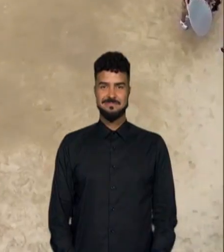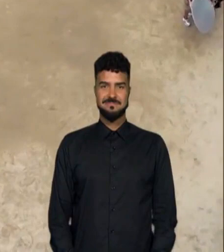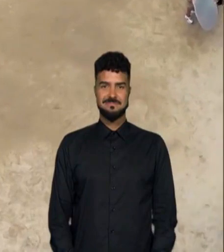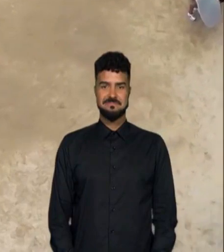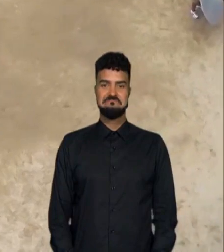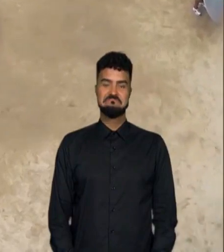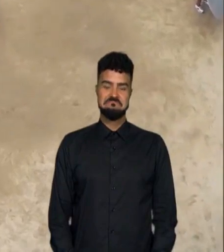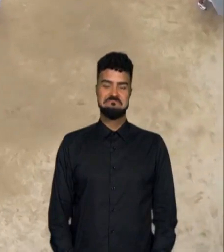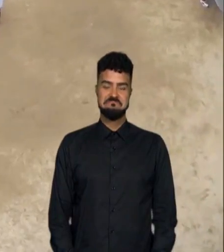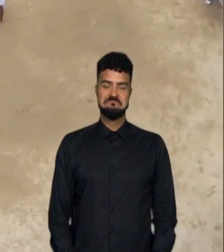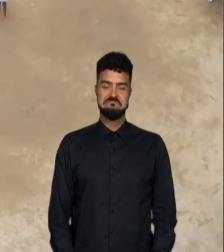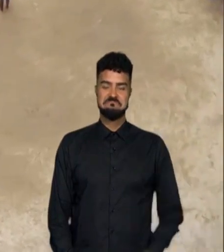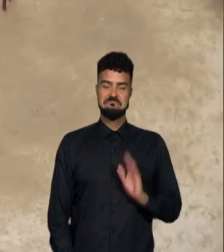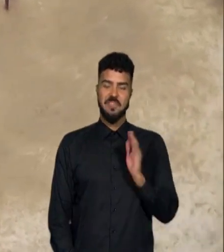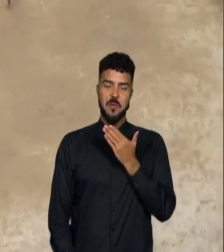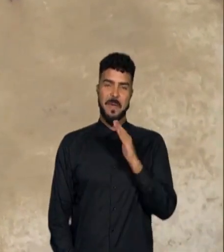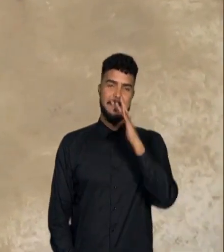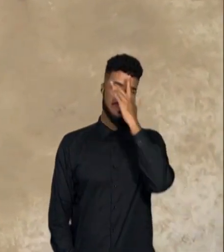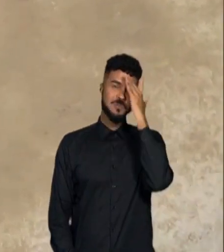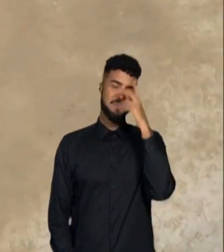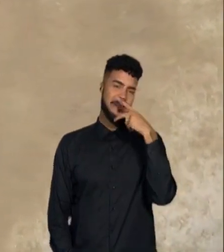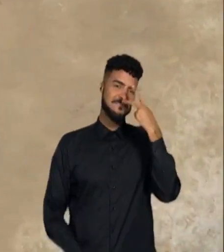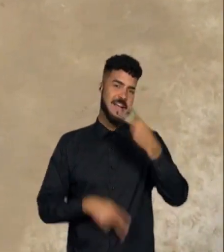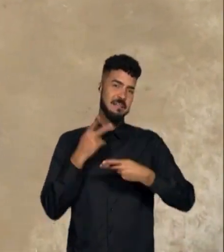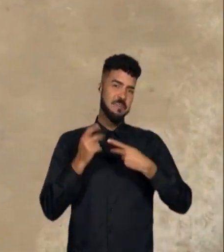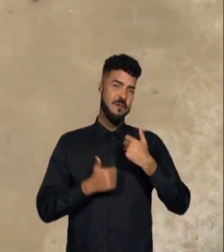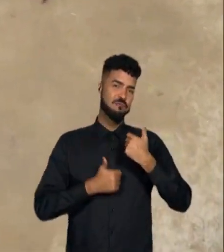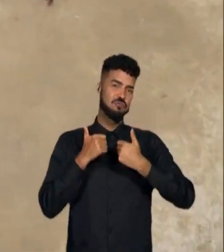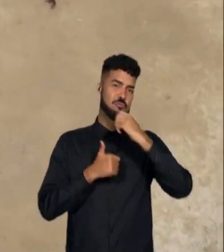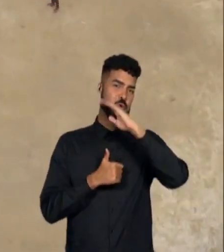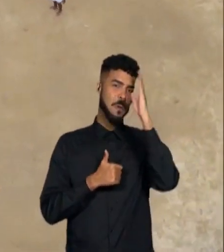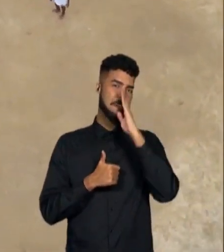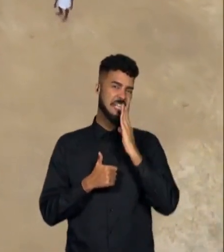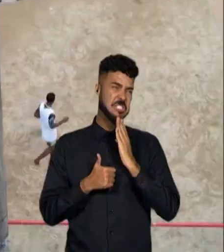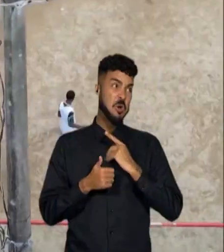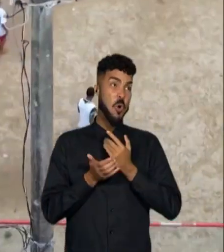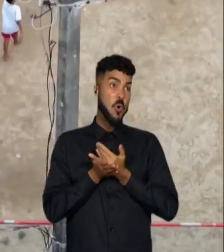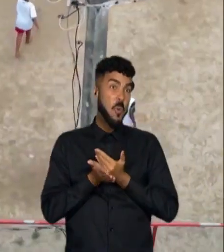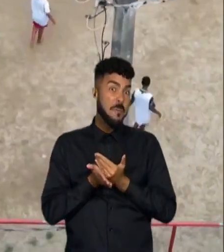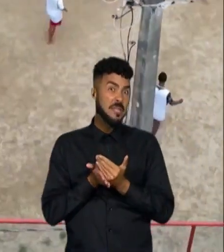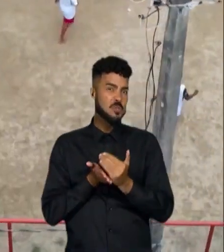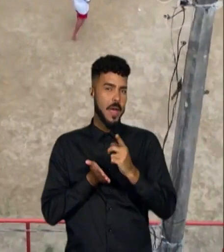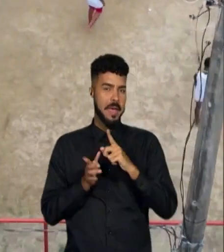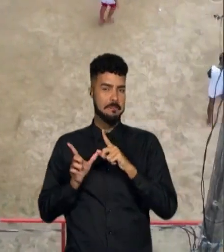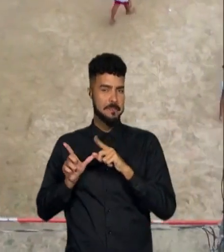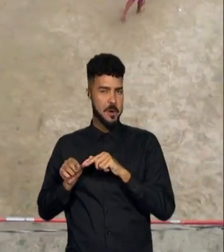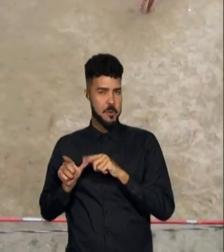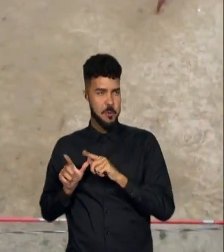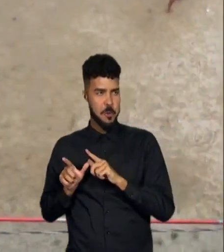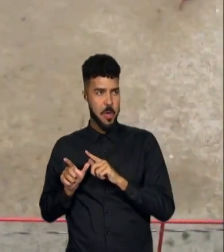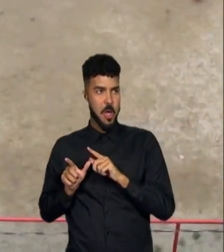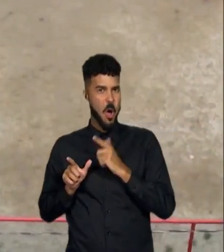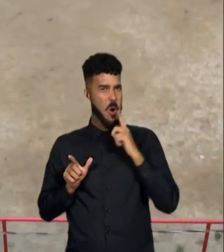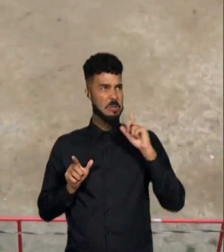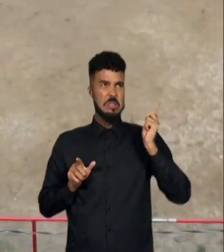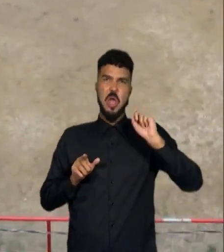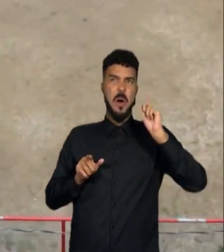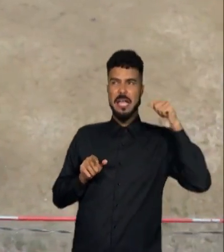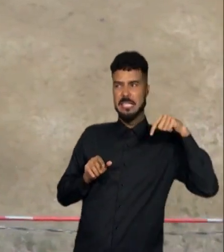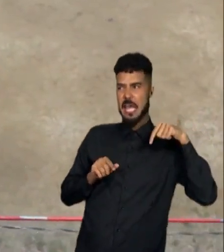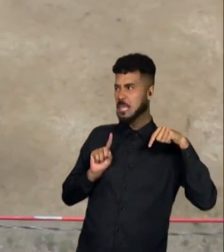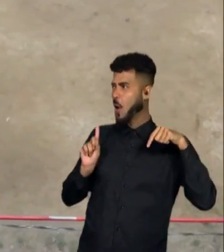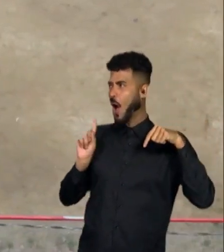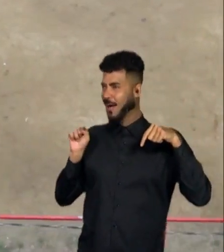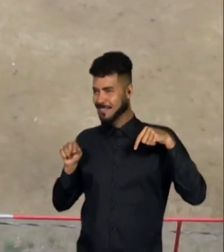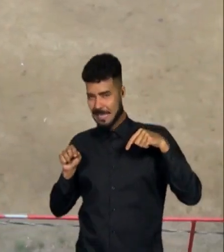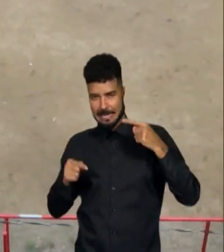Há até quem diga que o futebol no Brasil chegou primeiro em Bangu. Polêmicas à parte, fato é